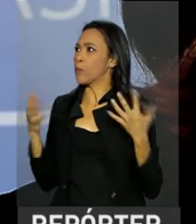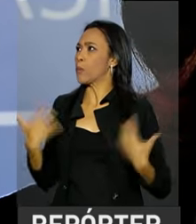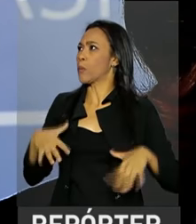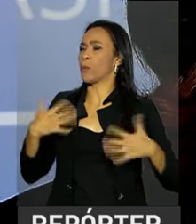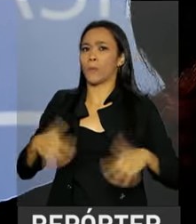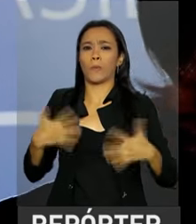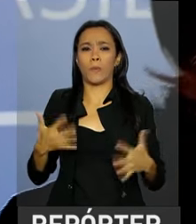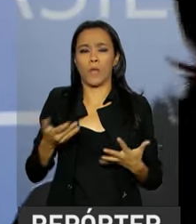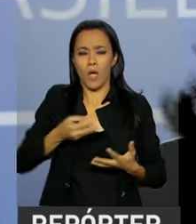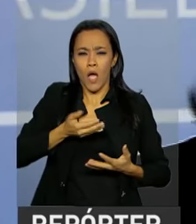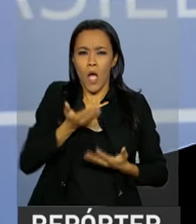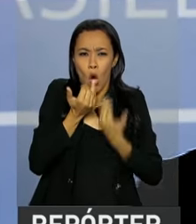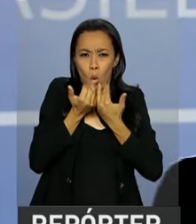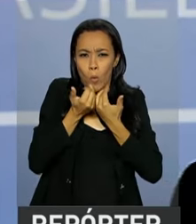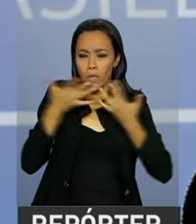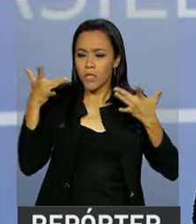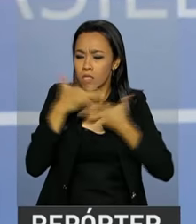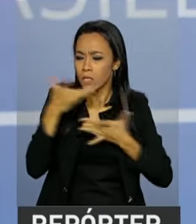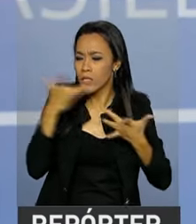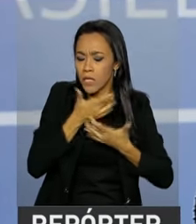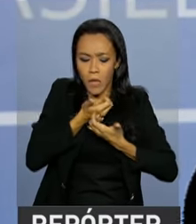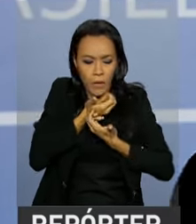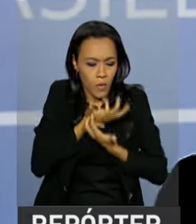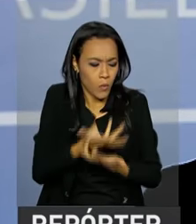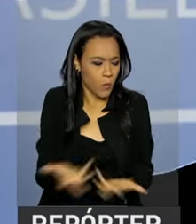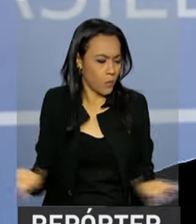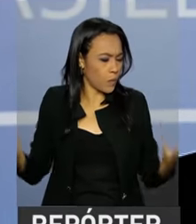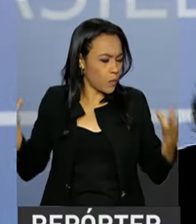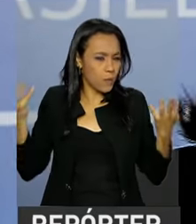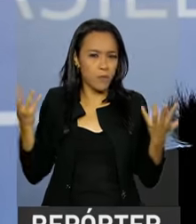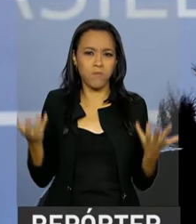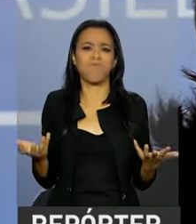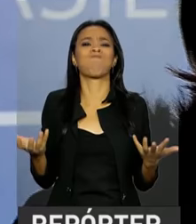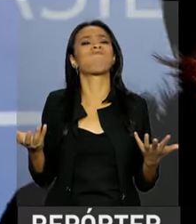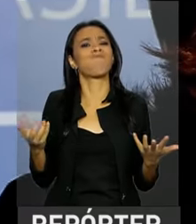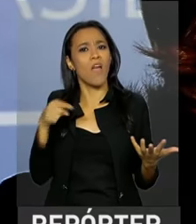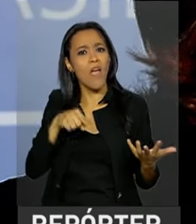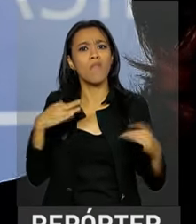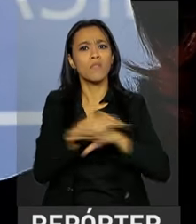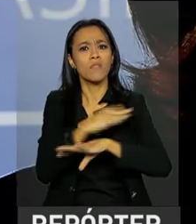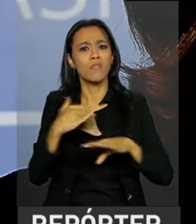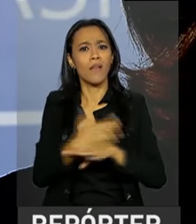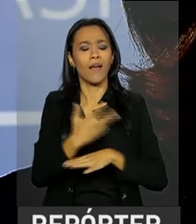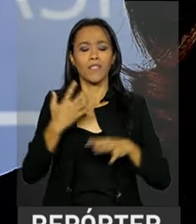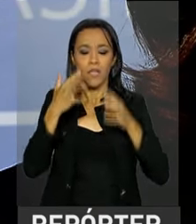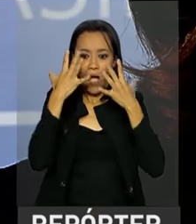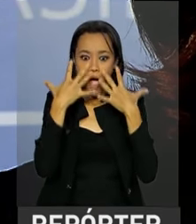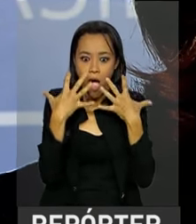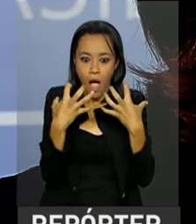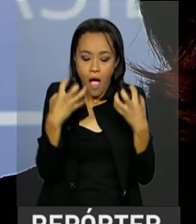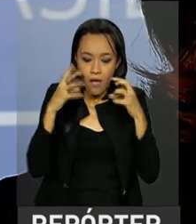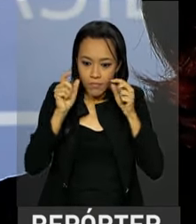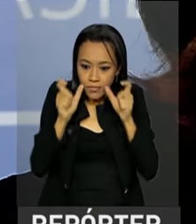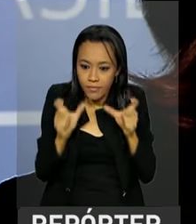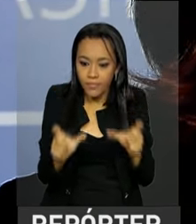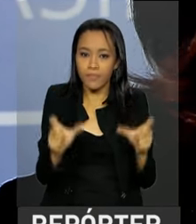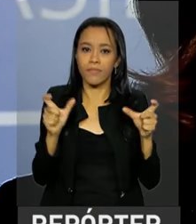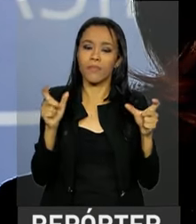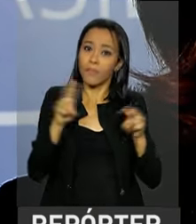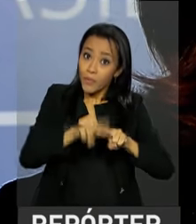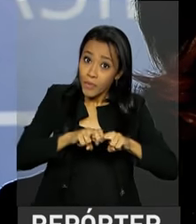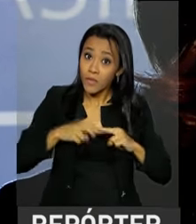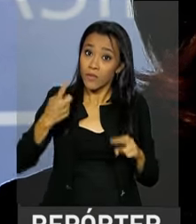com a gastronomia também muito saborosa, né? É uma cidade muito convidativa. E com isso a